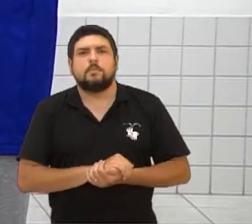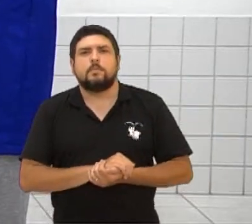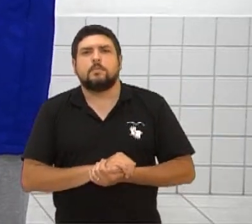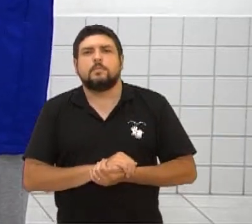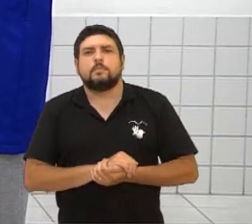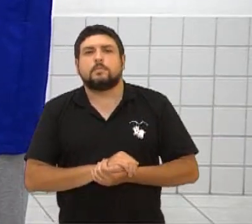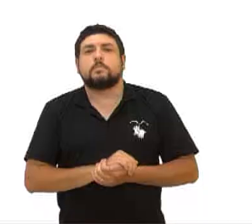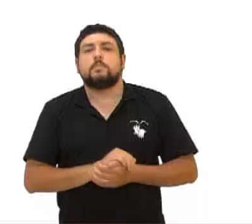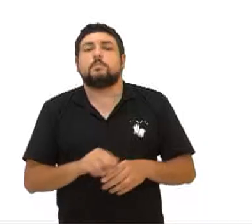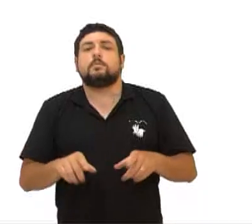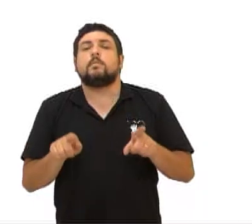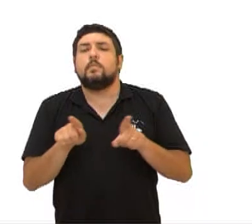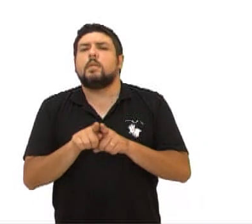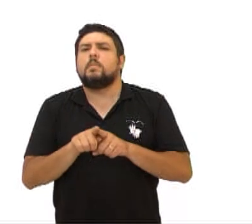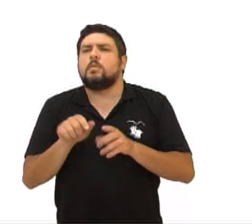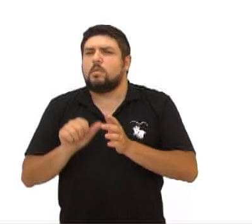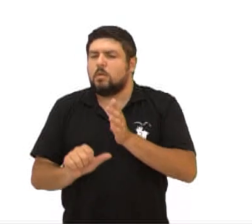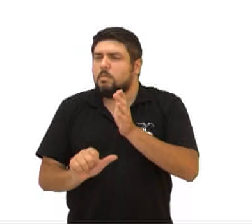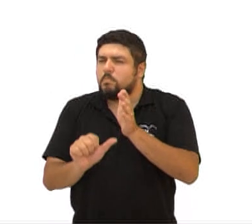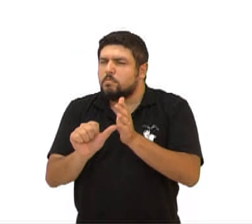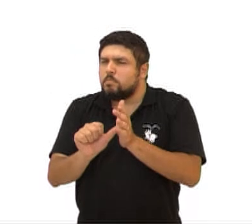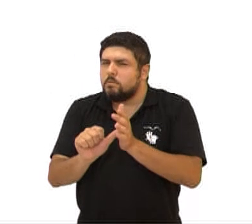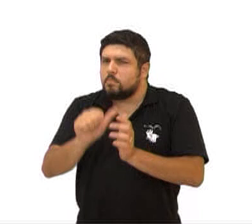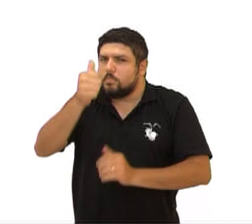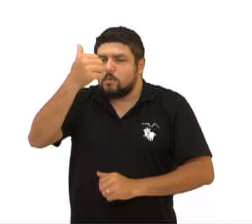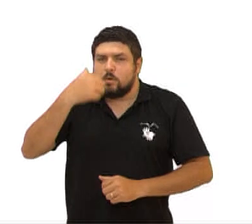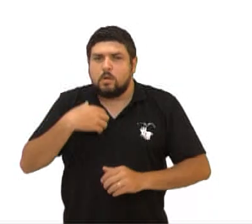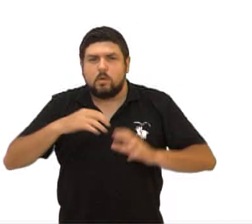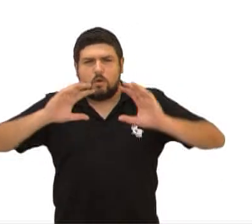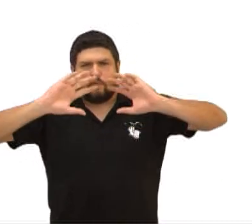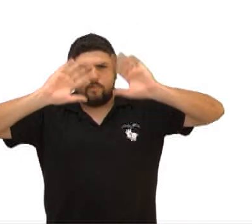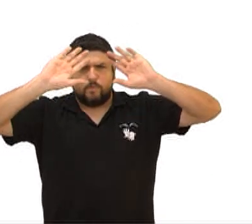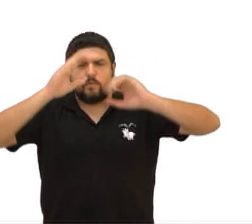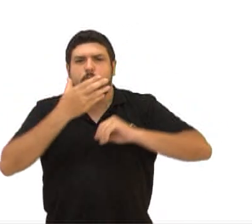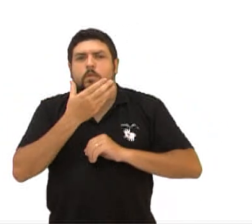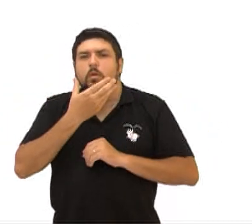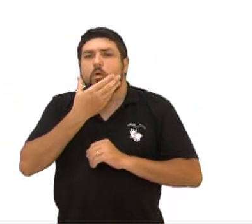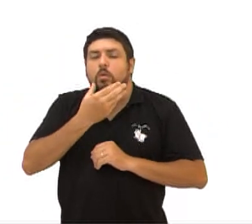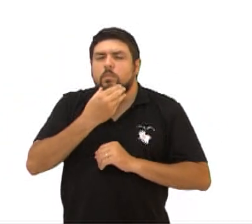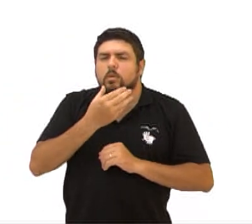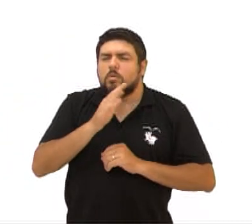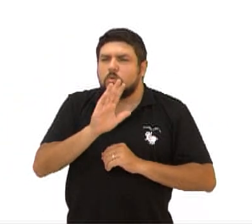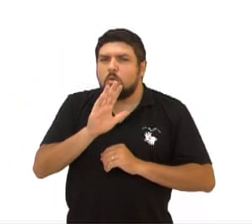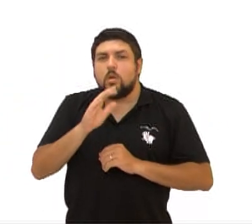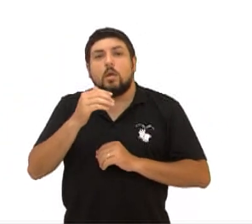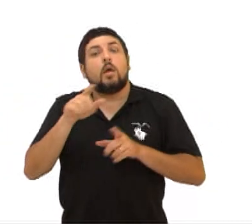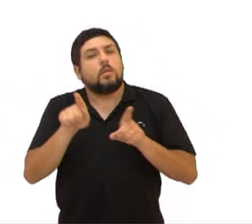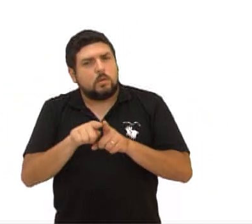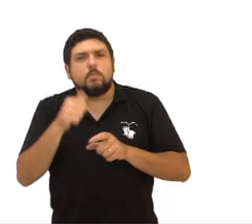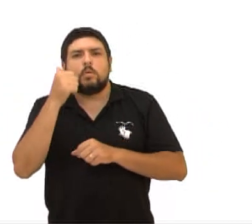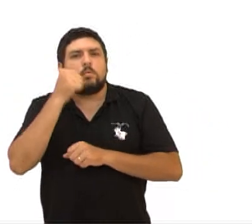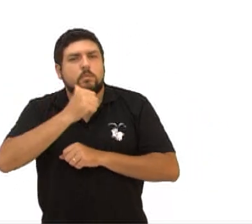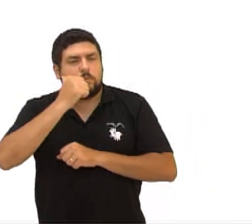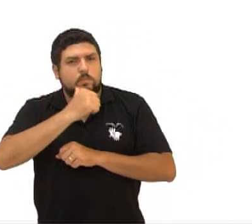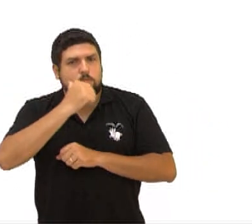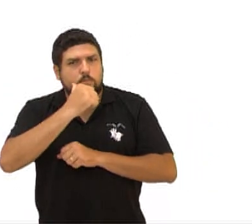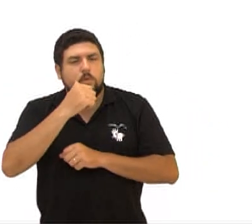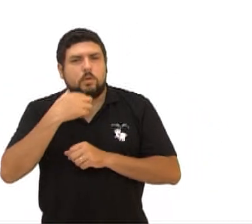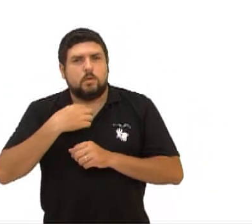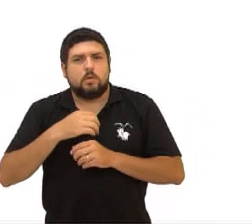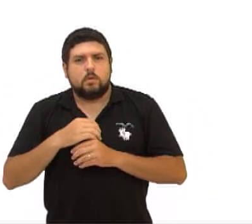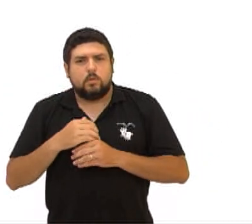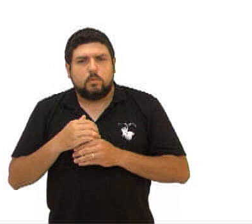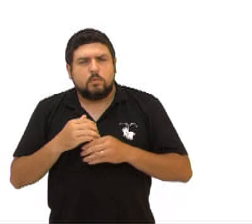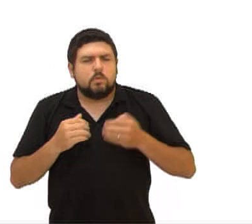então, os primeiros resultados do voleibol feminino. Até então a gente falou aí só praticamente do voleibol masculino, né? Então, o feminino veio um